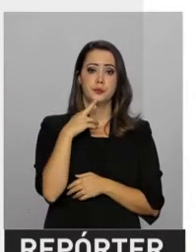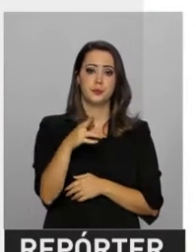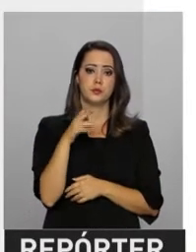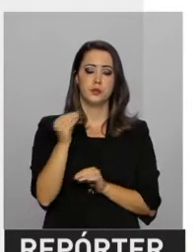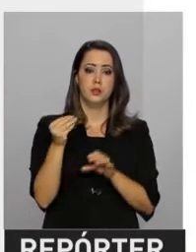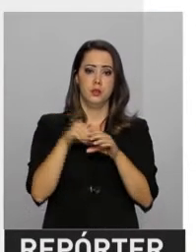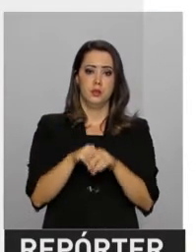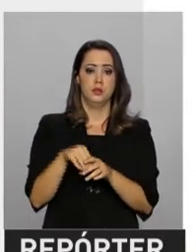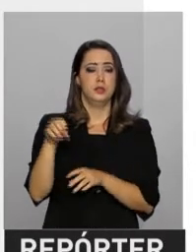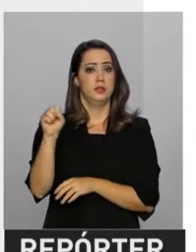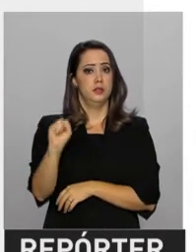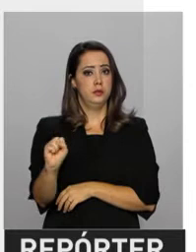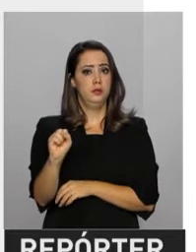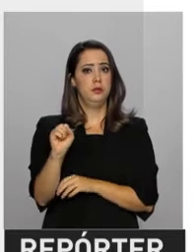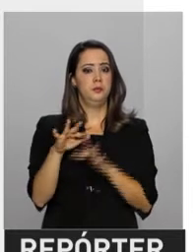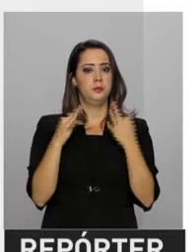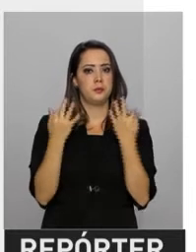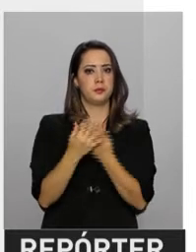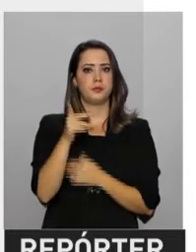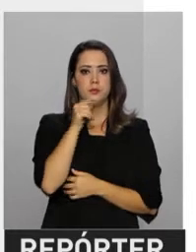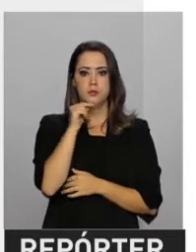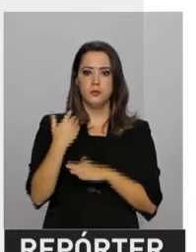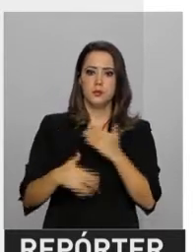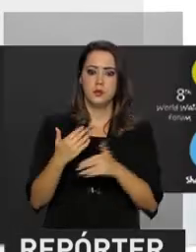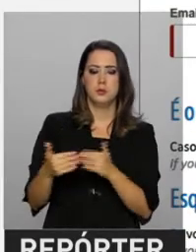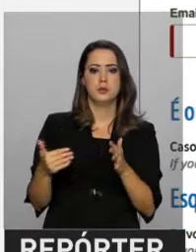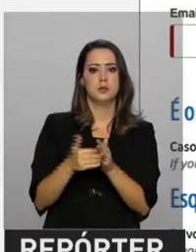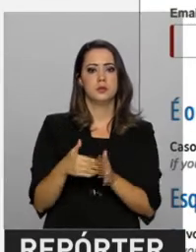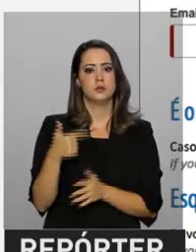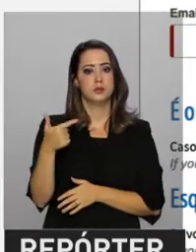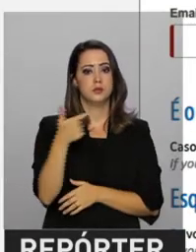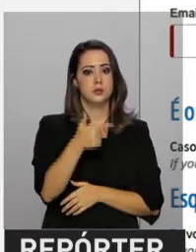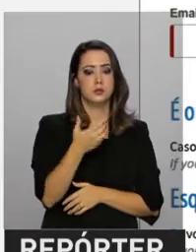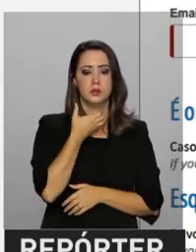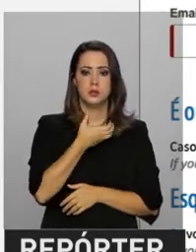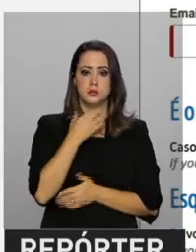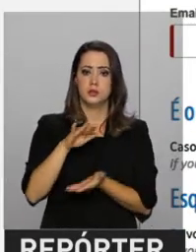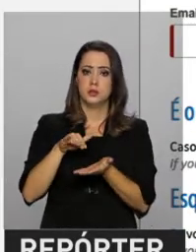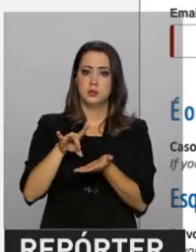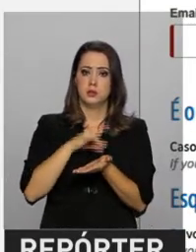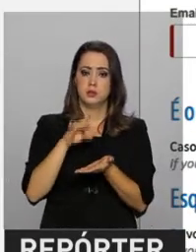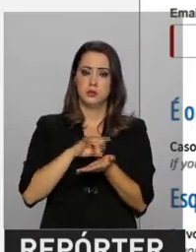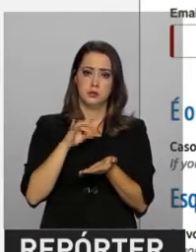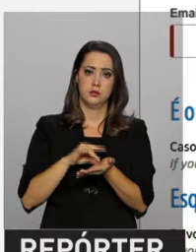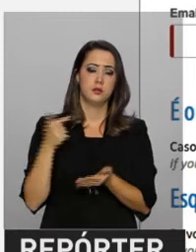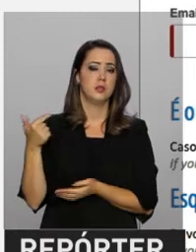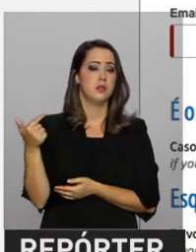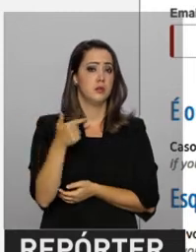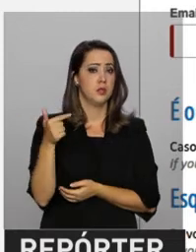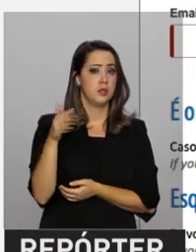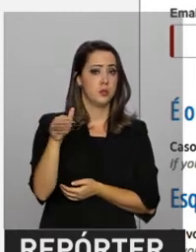dentro do 8º fórum mundial da água foram prorrogadas até o dia 22 de dezembro as inscrições para a 2ª chamada